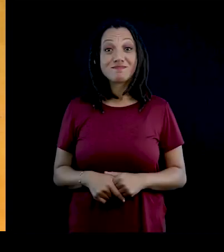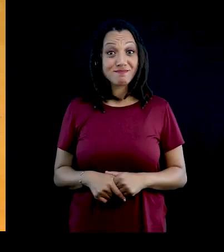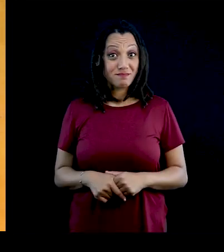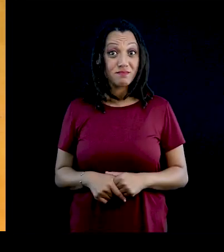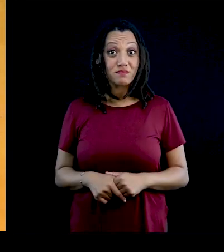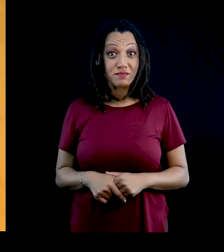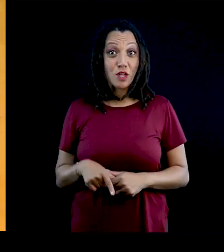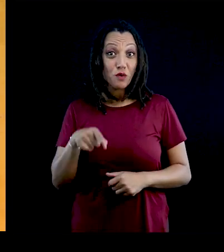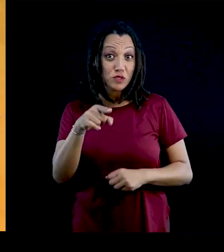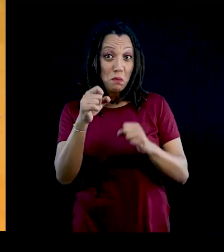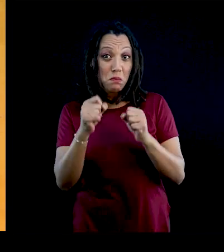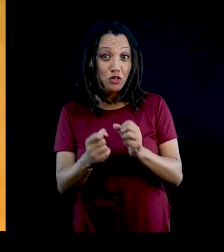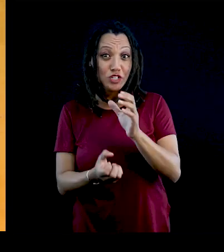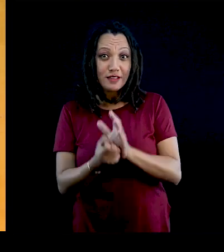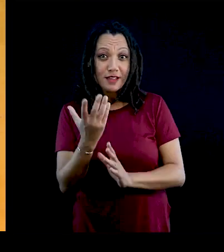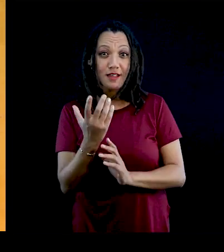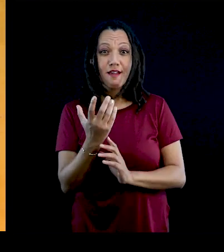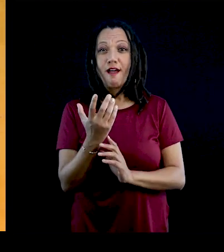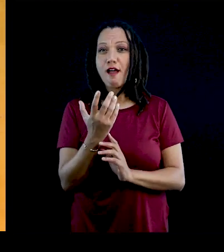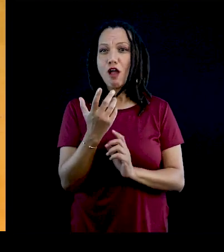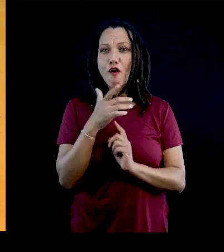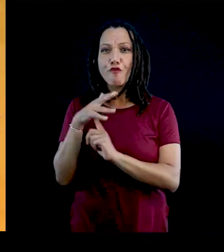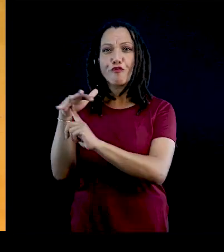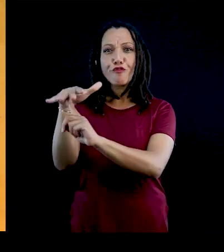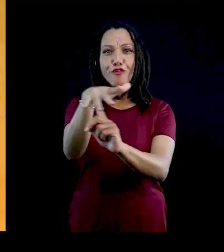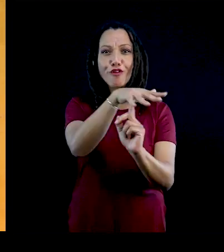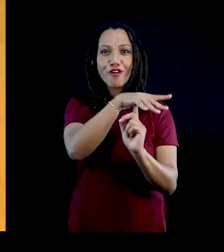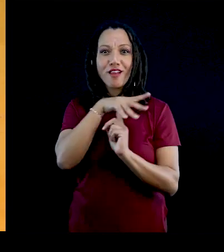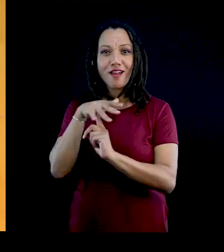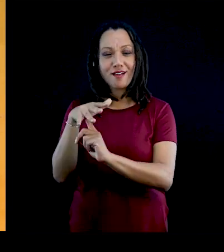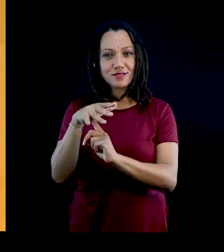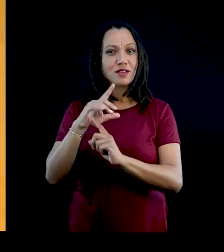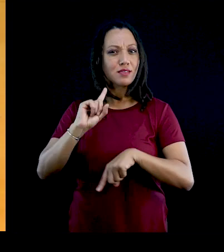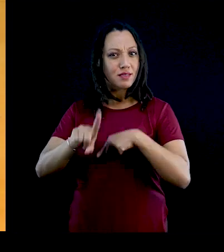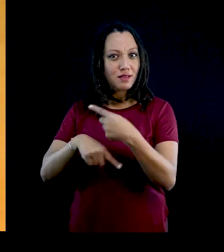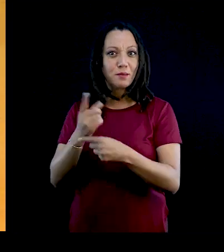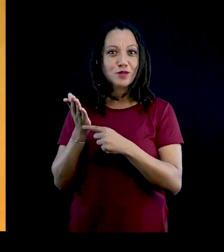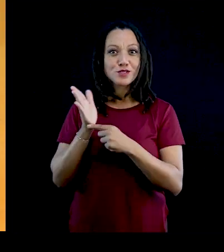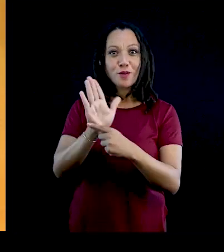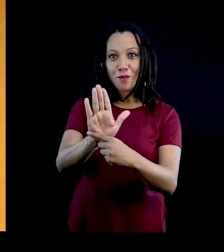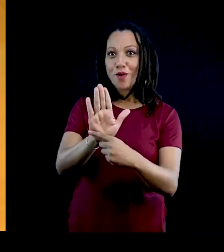Você pode criar uma floresta, depois eu vou mostrar alguns exemplos para vocês.